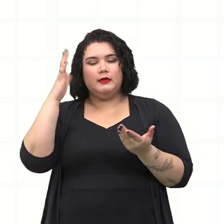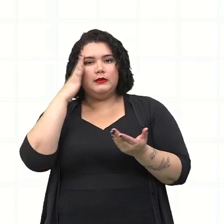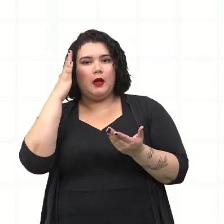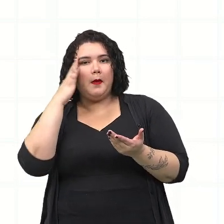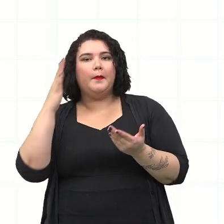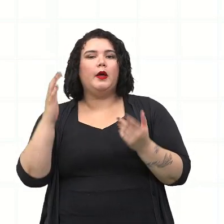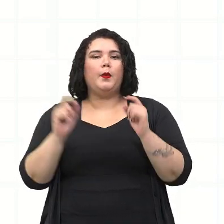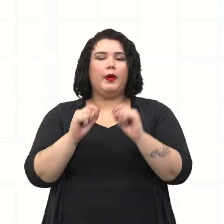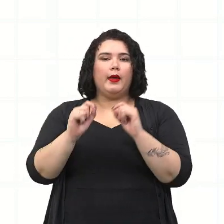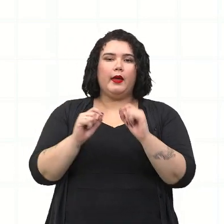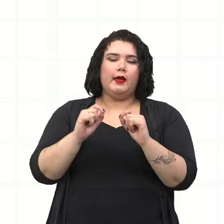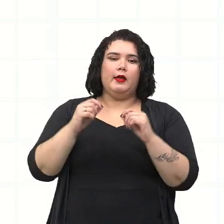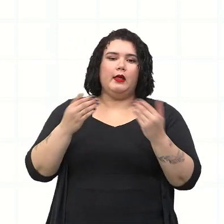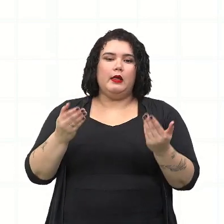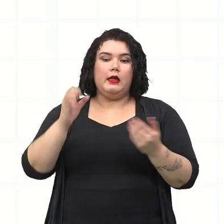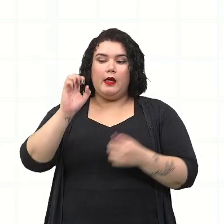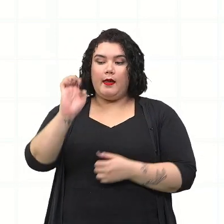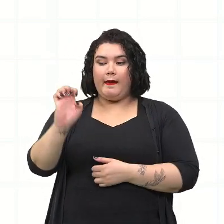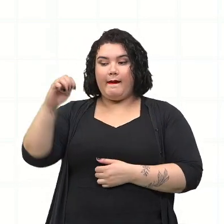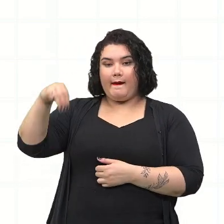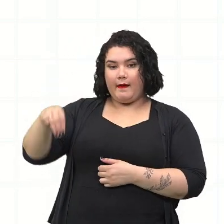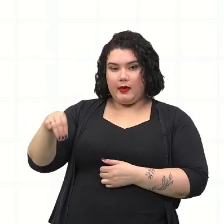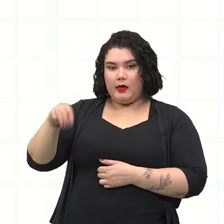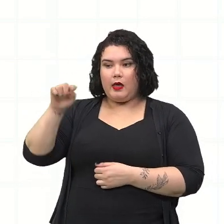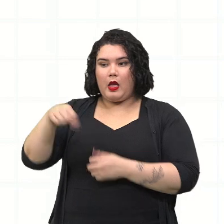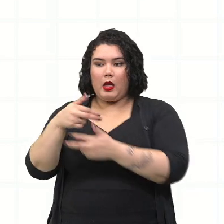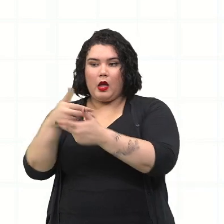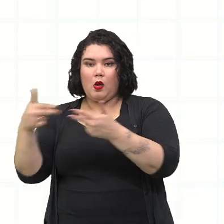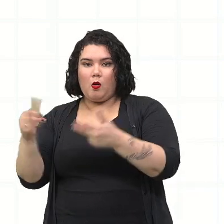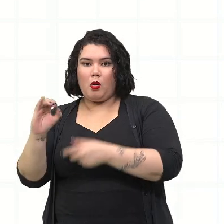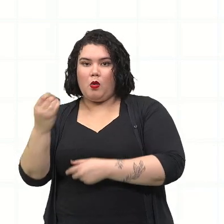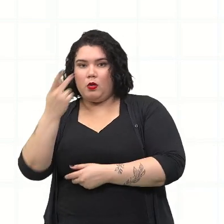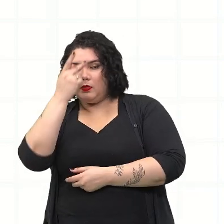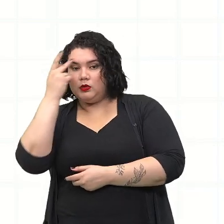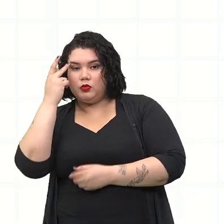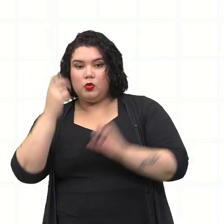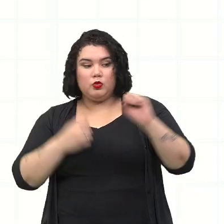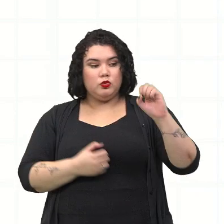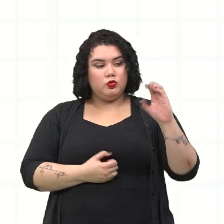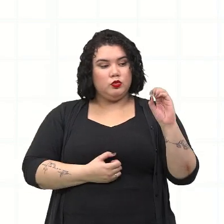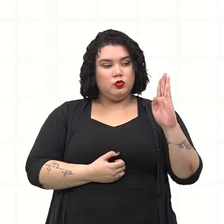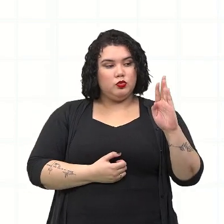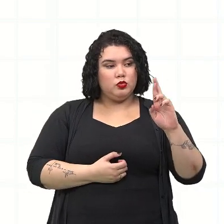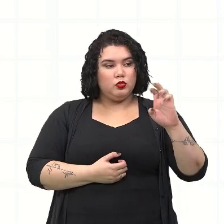algo. Se eu pensei sobre, eu refleti ou considerei algum assunto que me informaram.